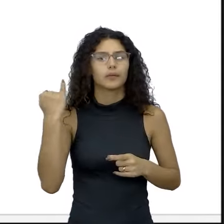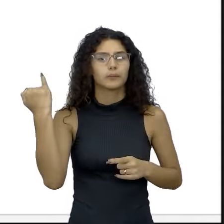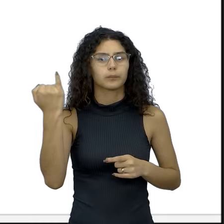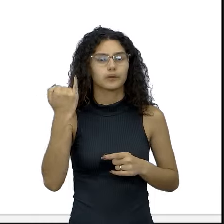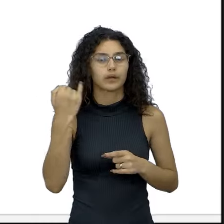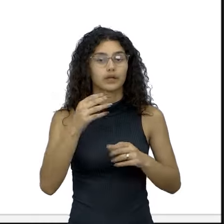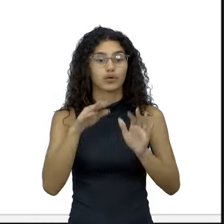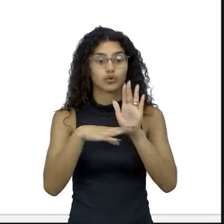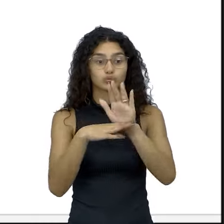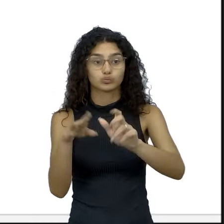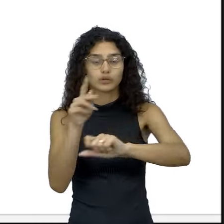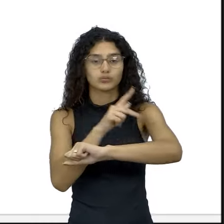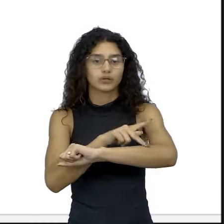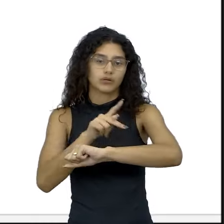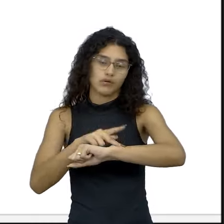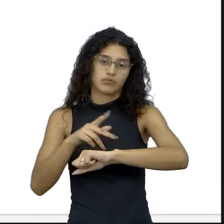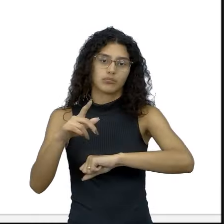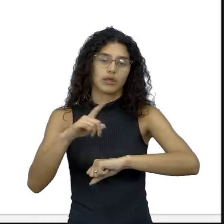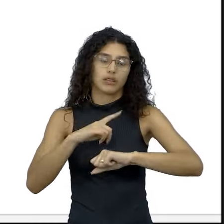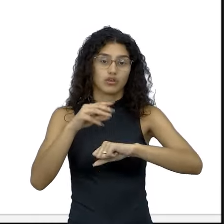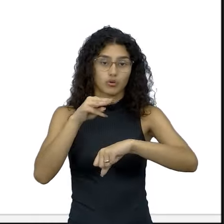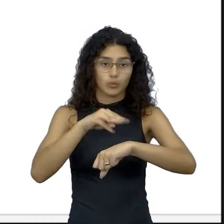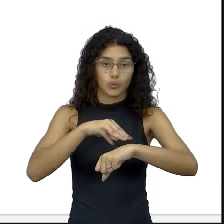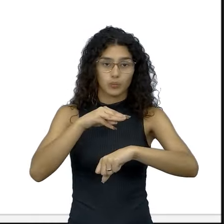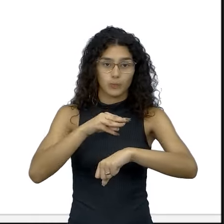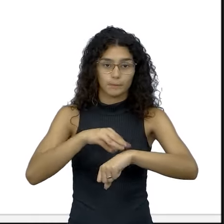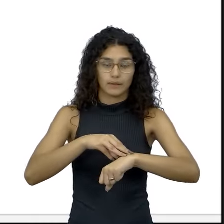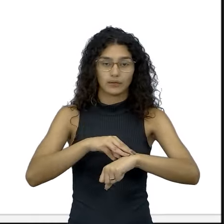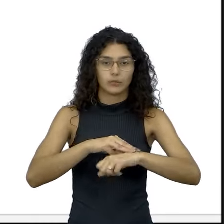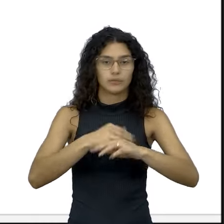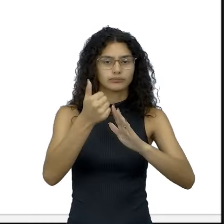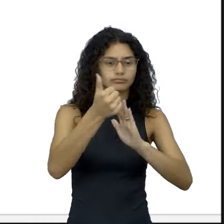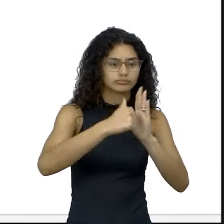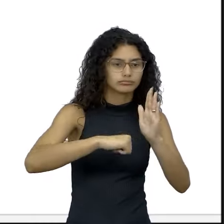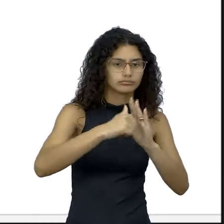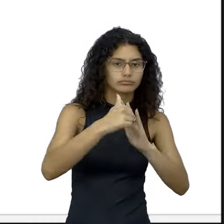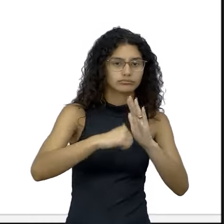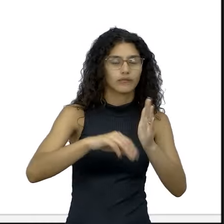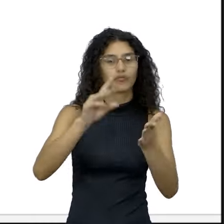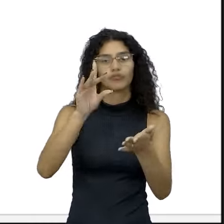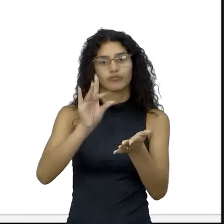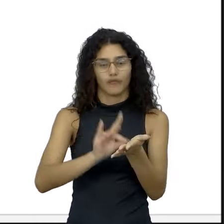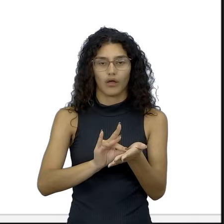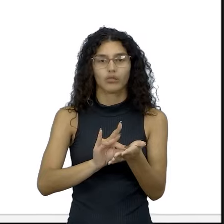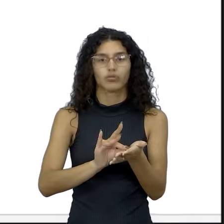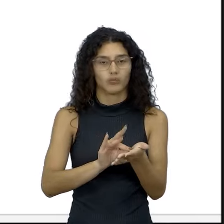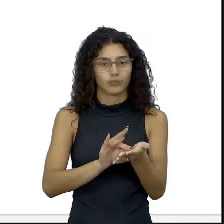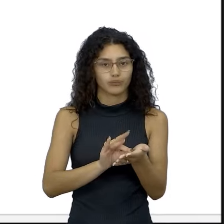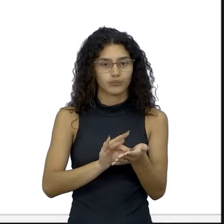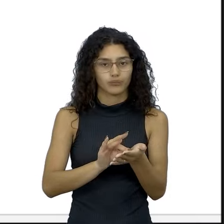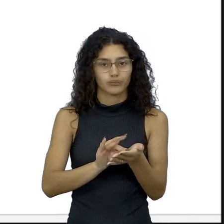intervenção pedagógica para que haja, nesse momento, uma análise de fato